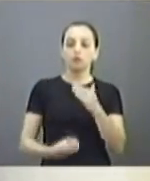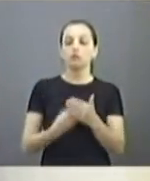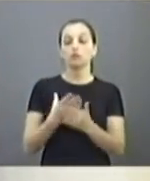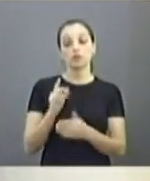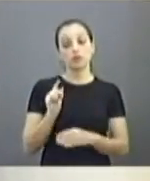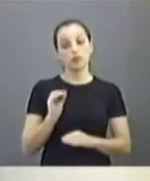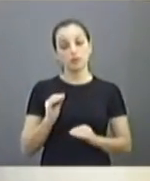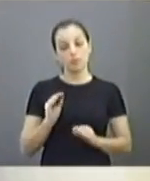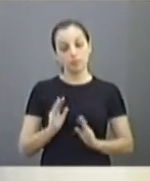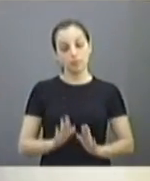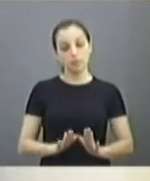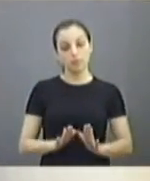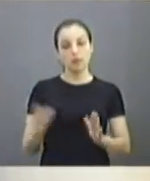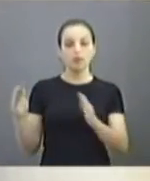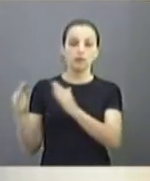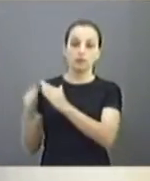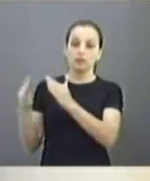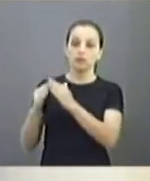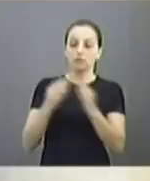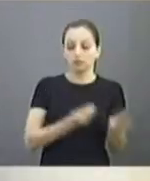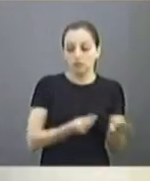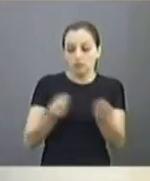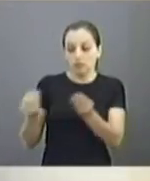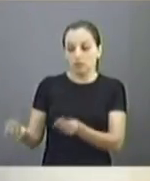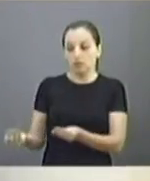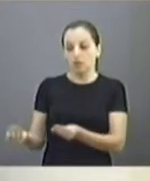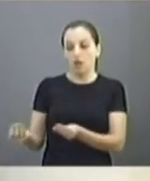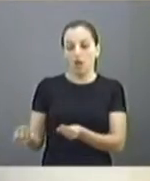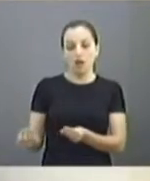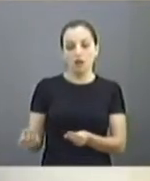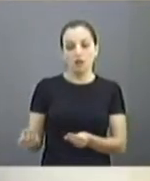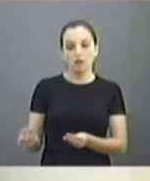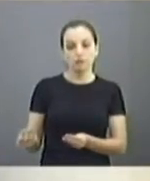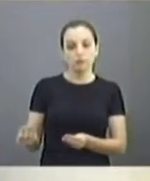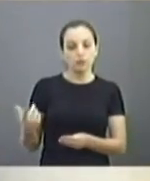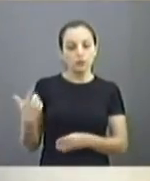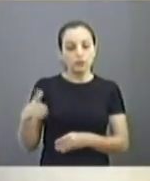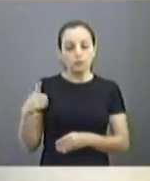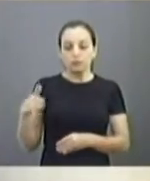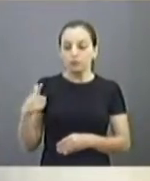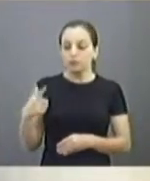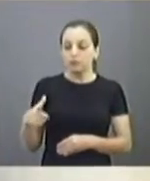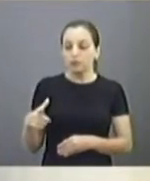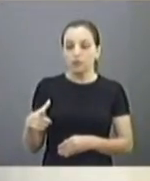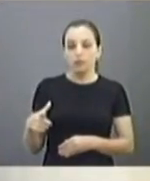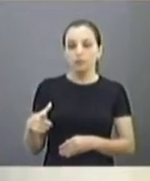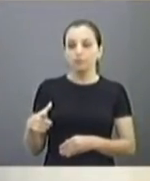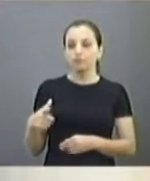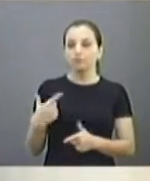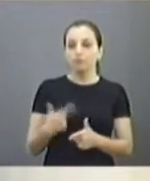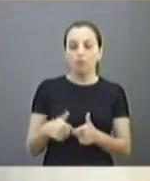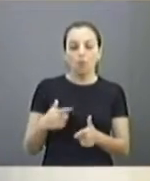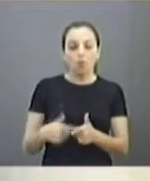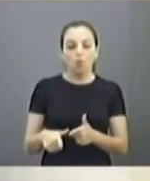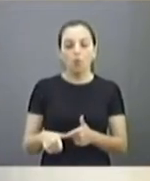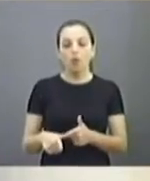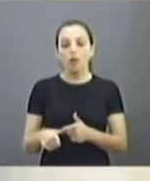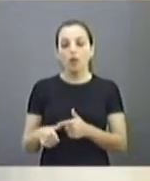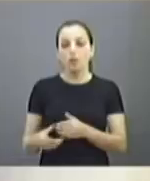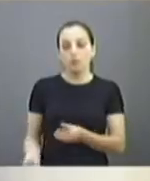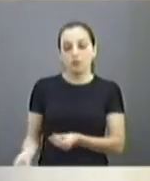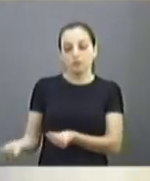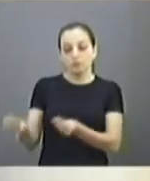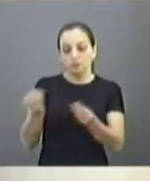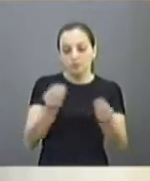mas algumas casas foram entregues sem nenhuma condições para que as pessoas pudessem mudar, sem pia, sem